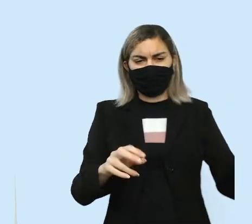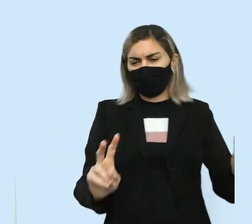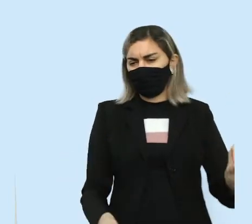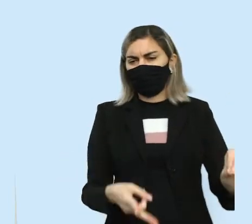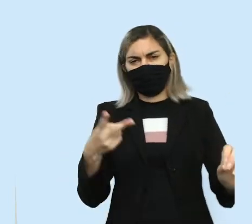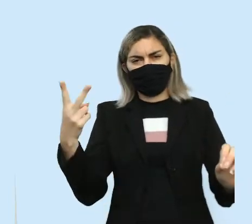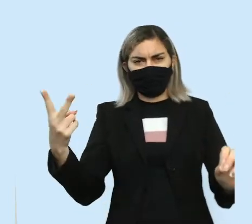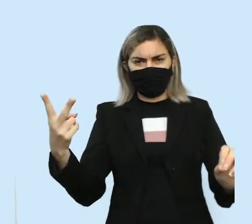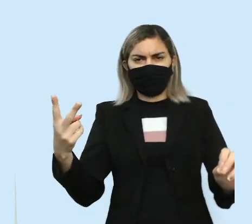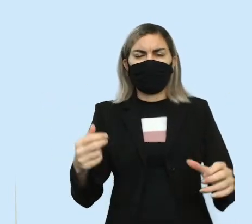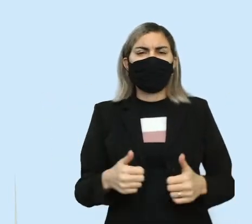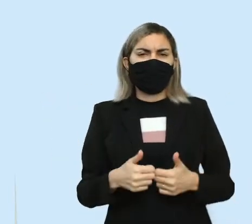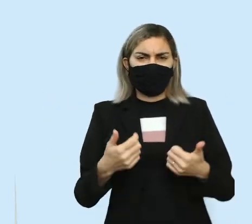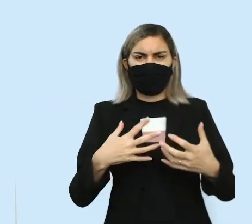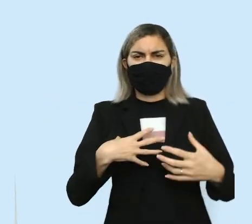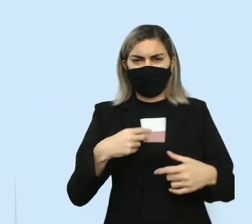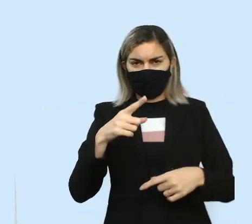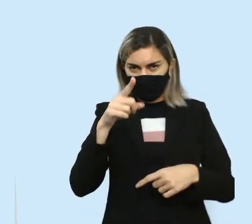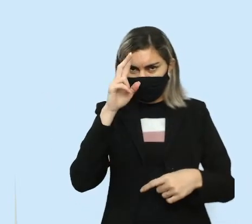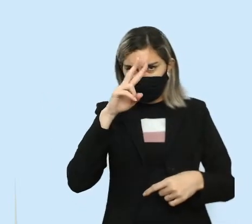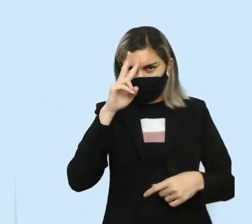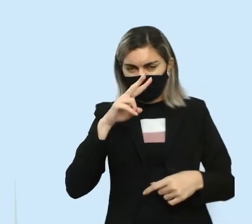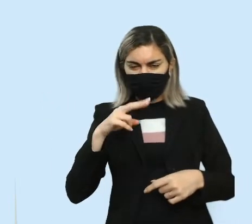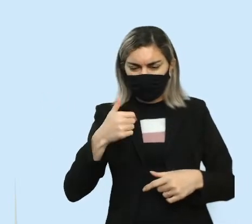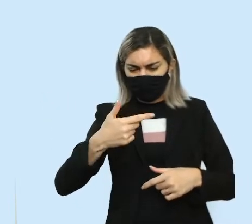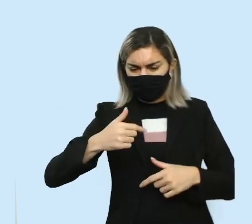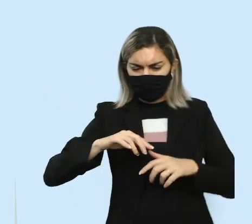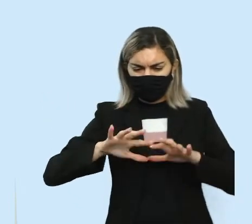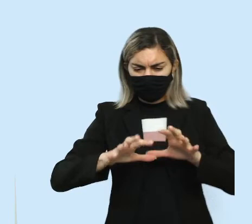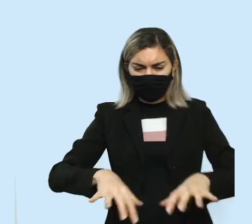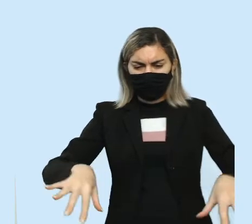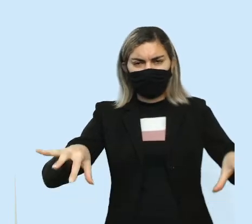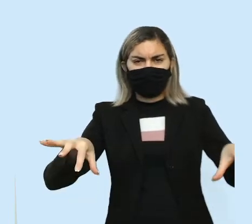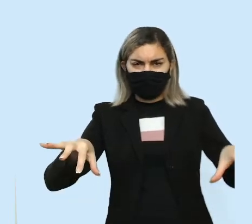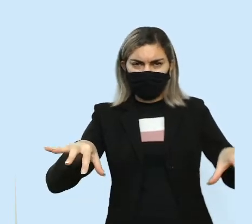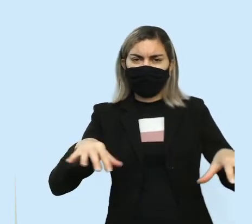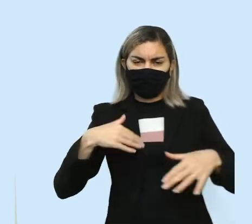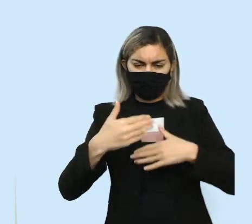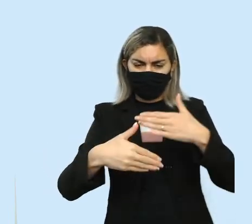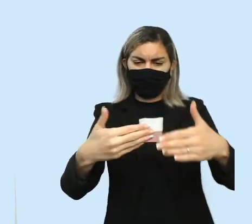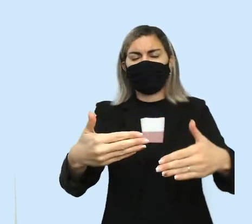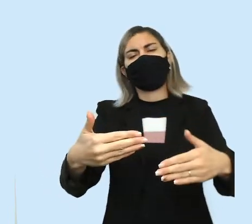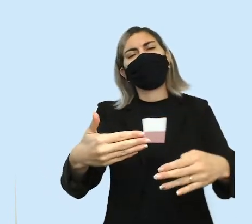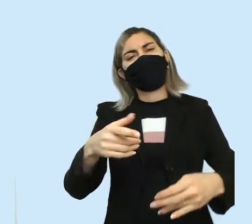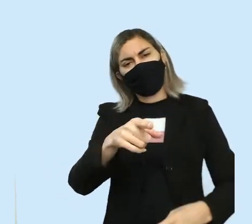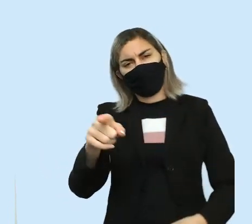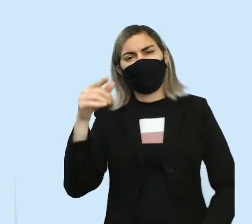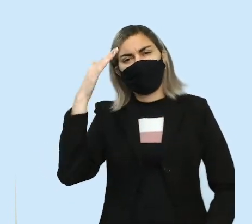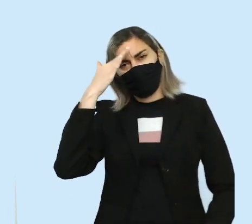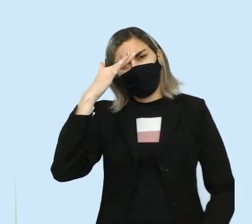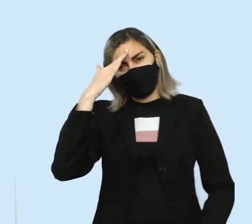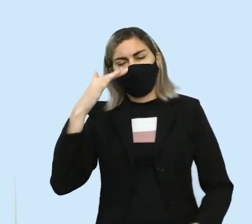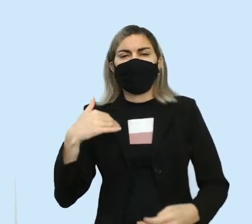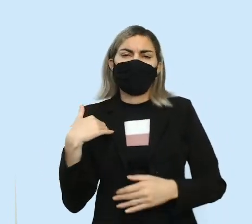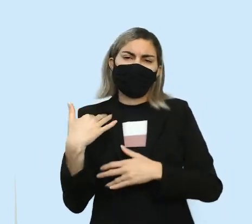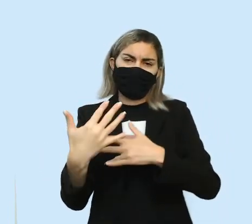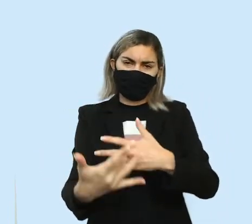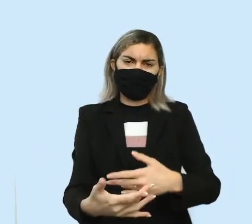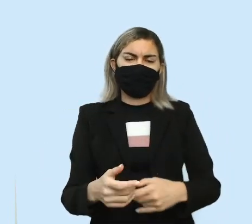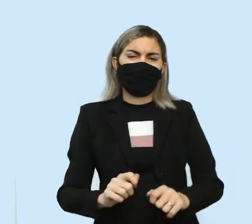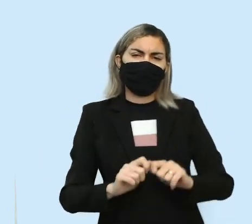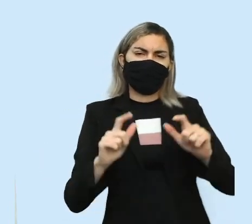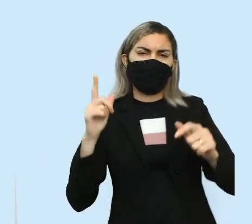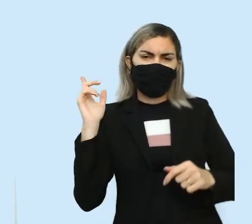sul. Aqueles filhos que você deve ter visto lá atrás, e agora sim eu volto na árvore genealógica para que você possa acompanhar um pouco na